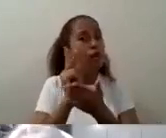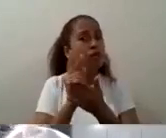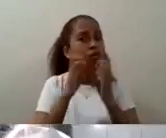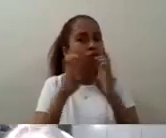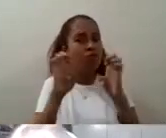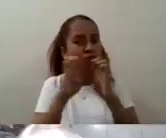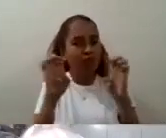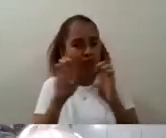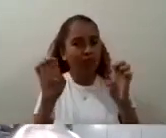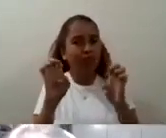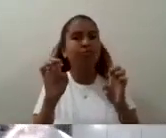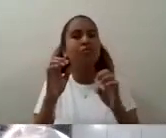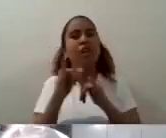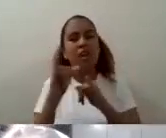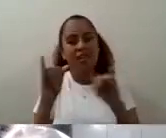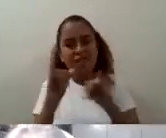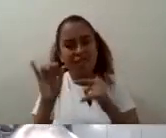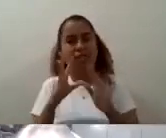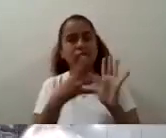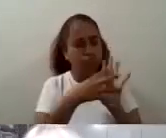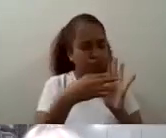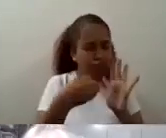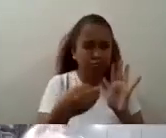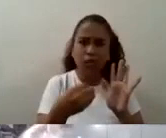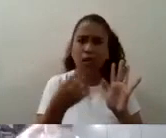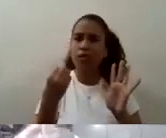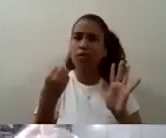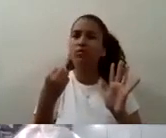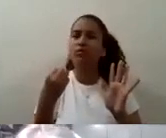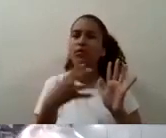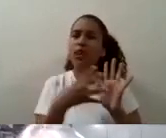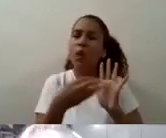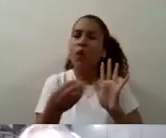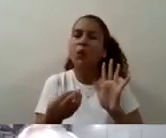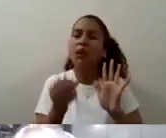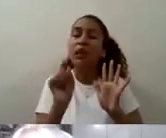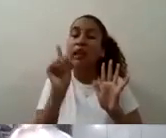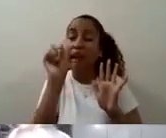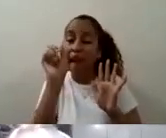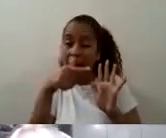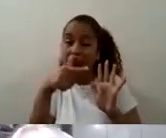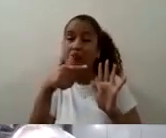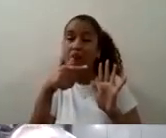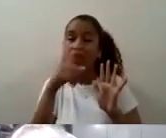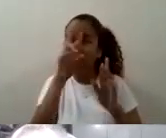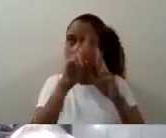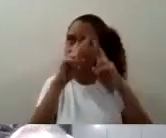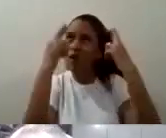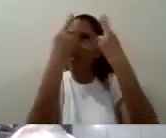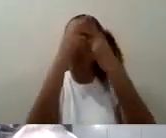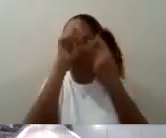nos avisa, dá exemplos concretos, que o que faz parte do projeto do reino são